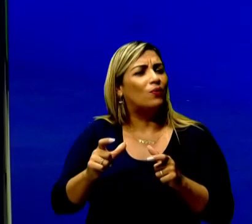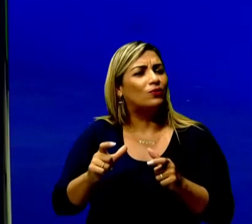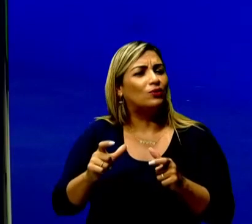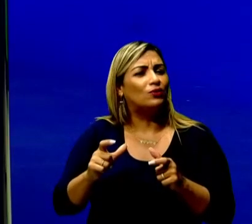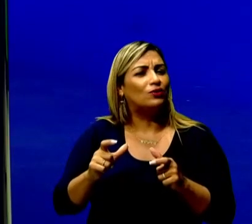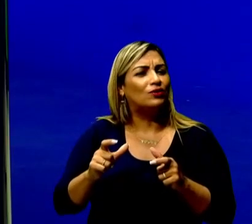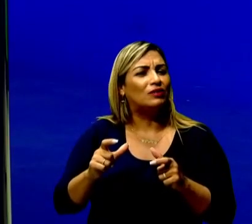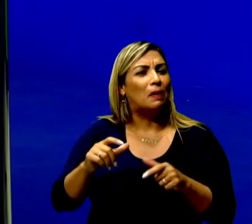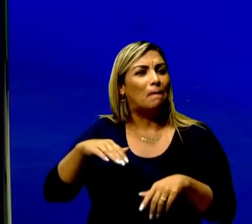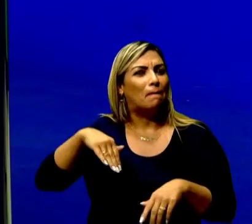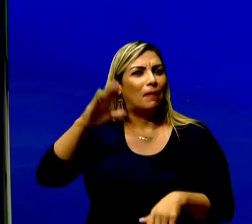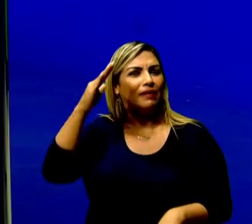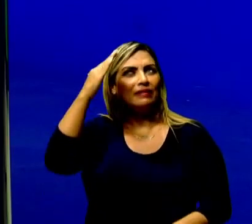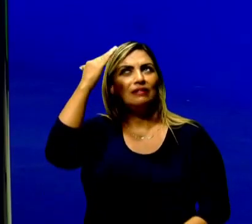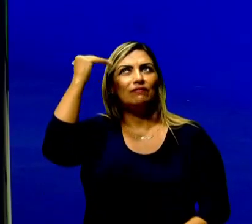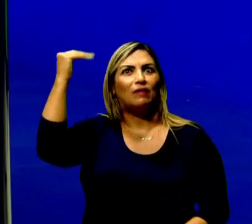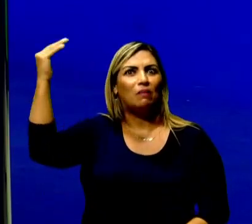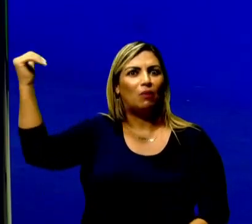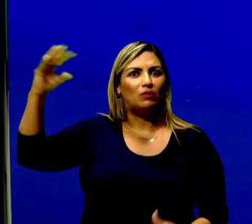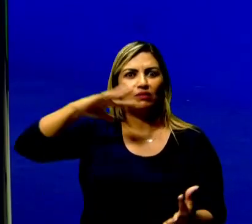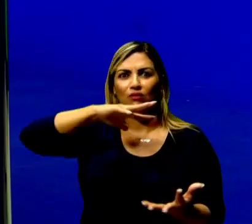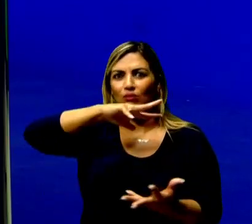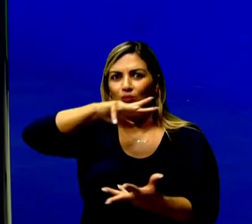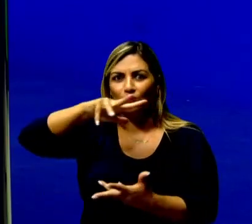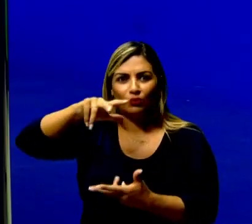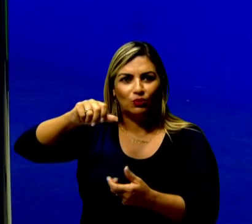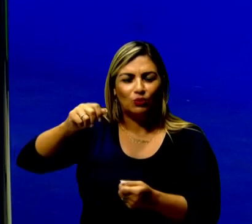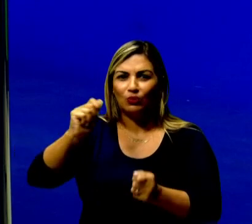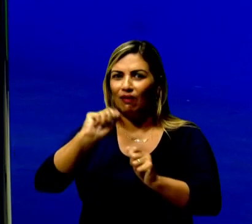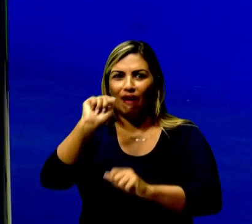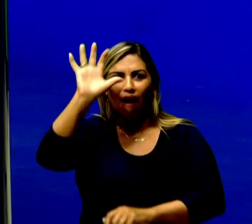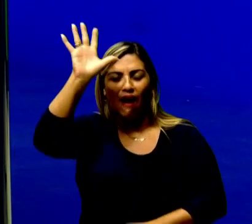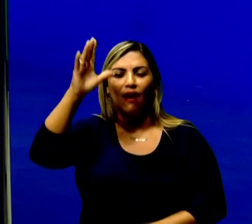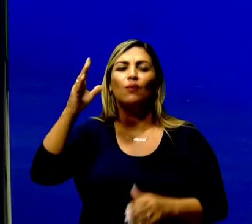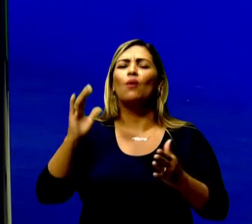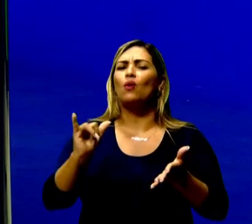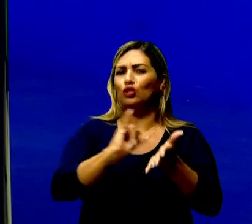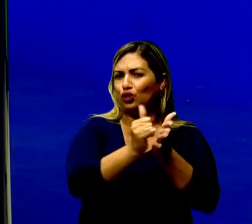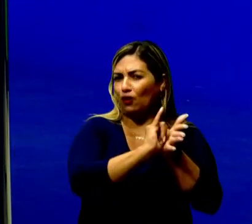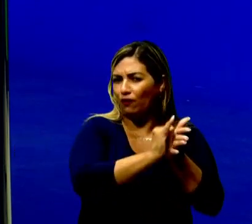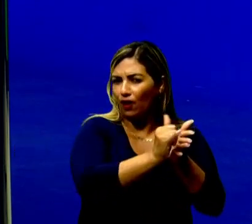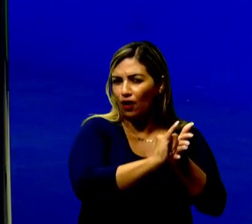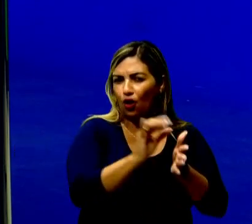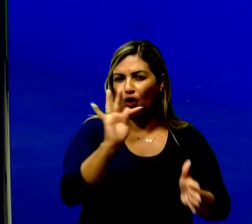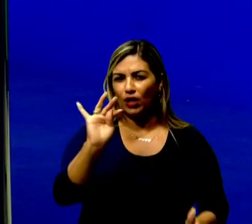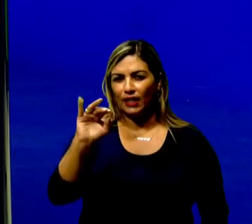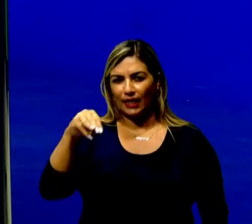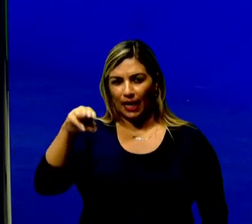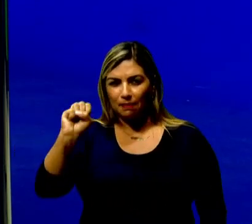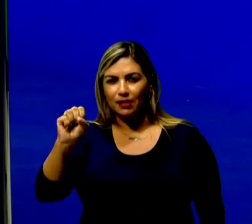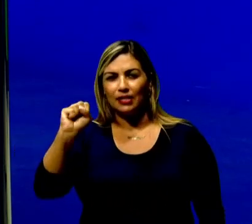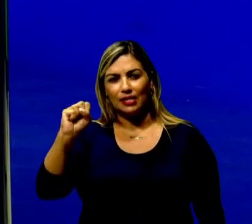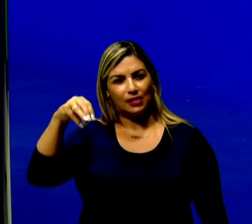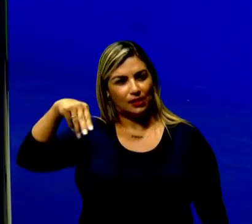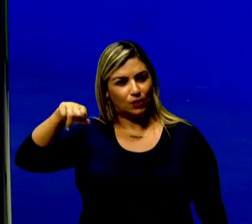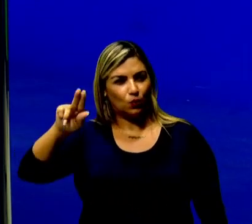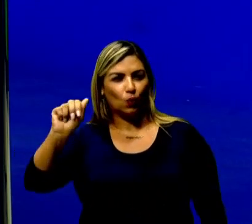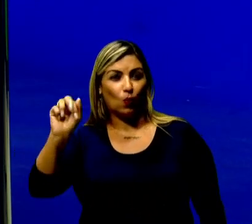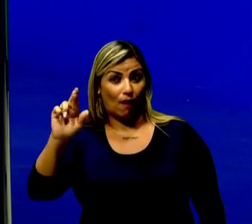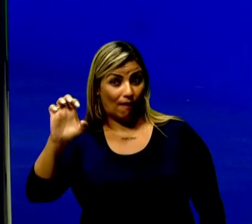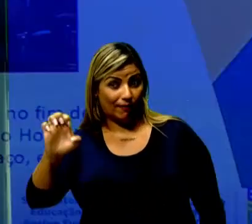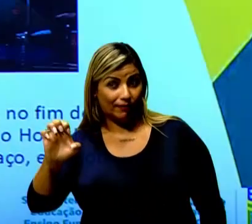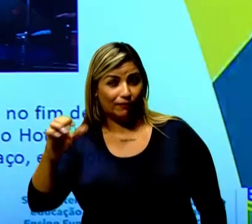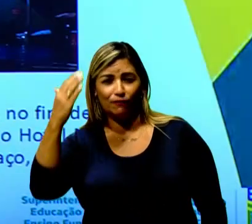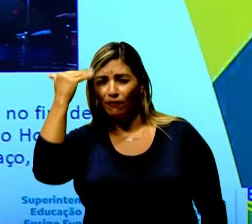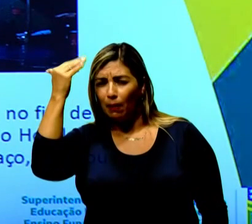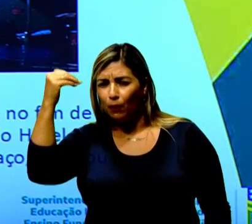parte mais o cara de todo o planeta que a na times square em nova york olha só uma